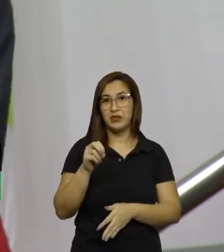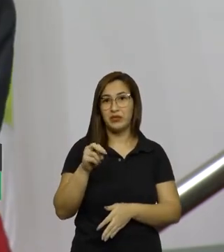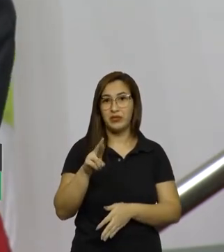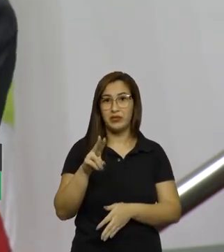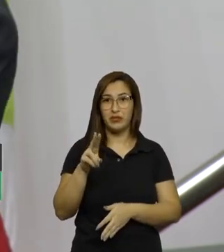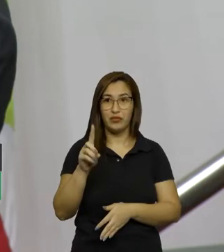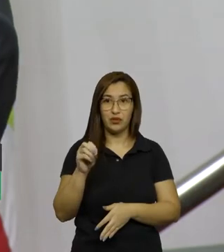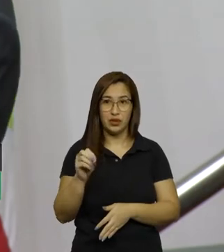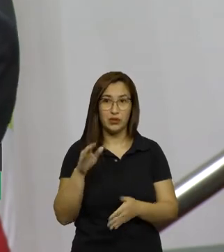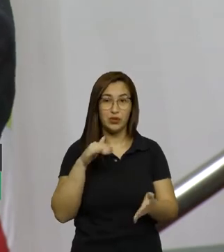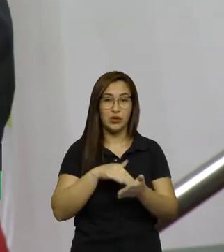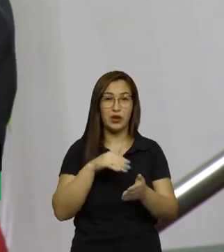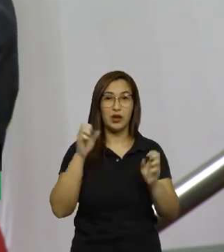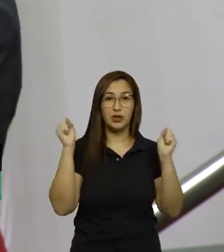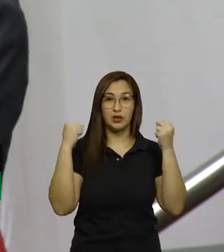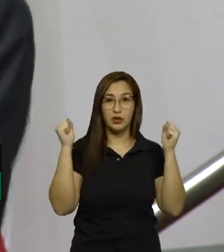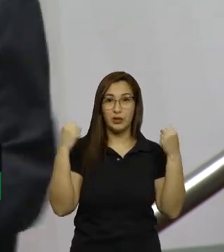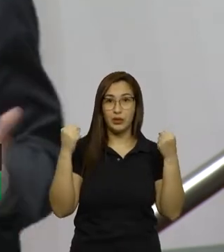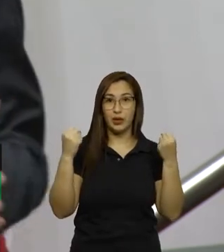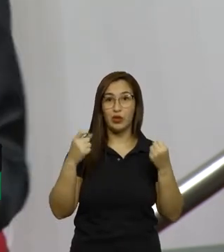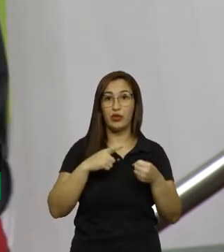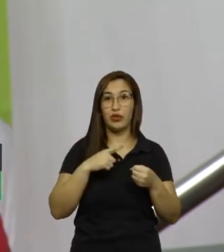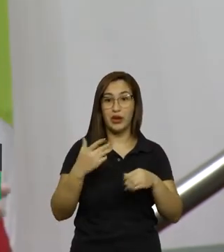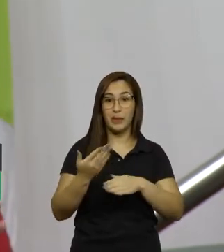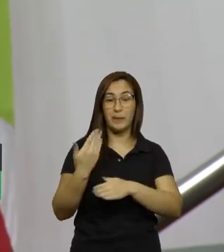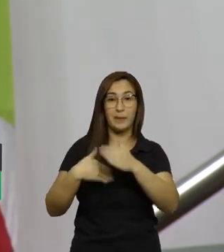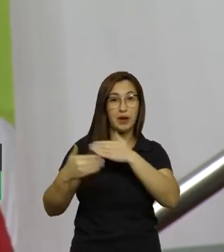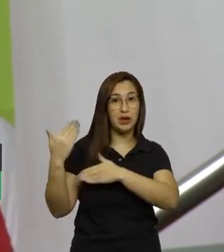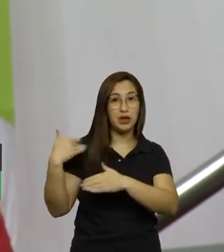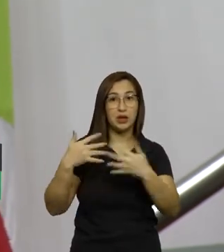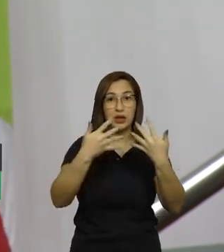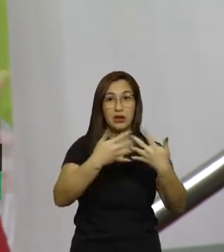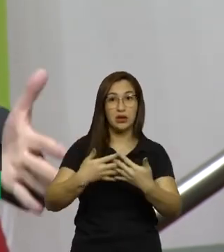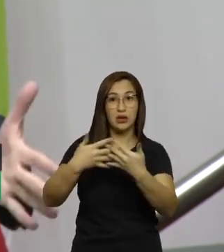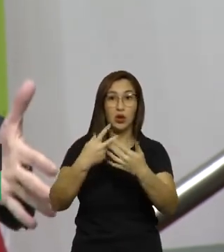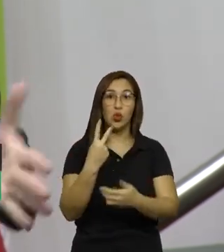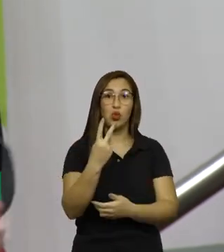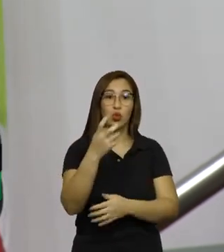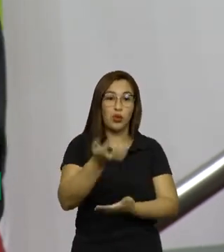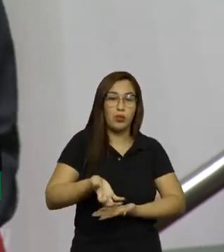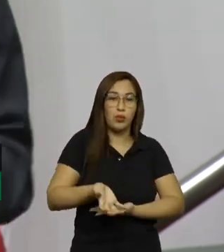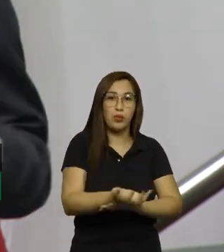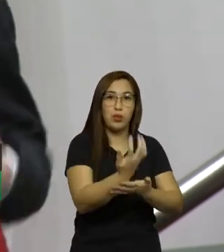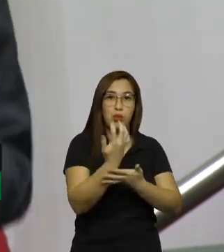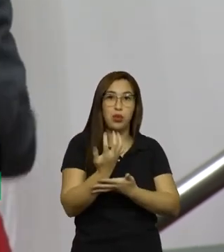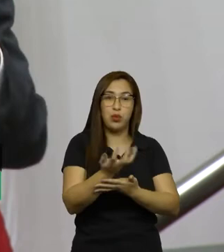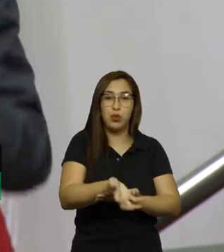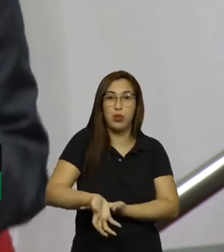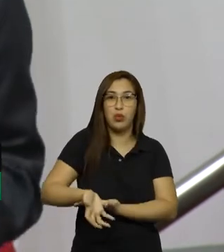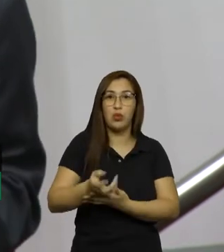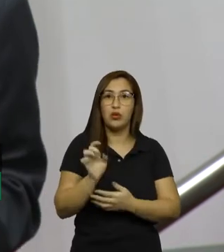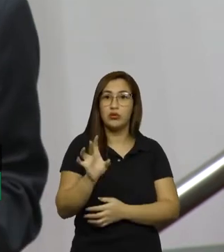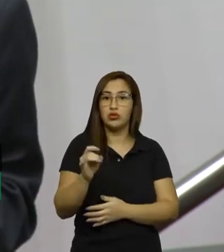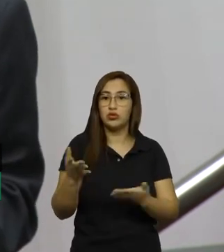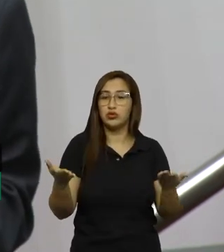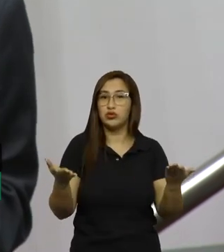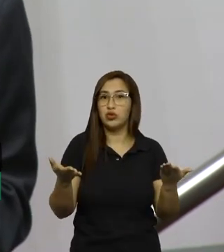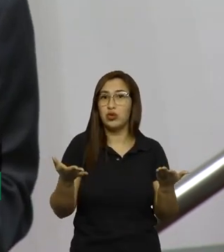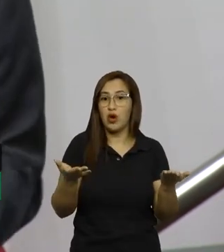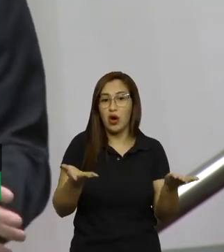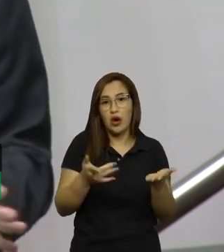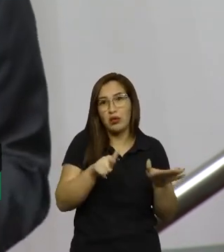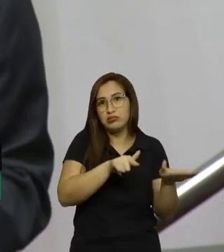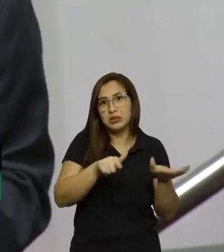disse, há dias atrás tinha duas máquinas em cima de um barranco lá. Não sei se essa semana tem obra efetiva na